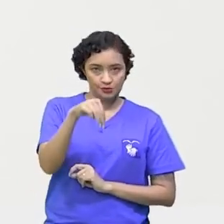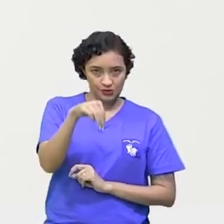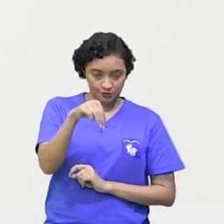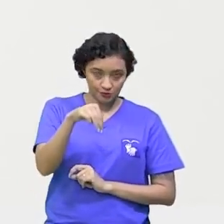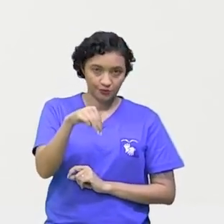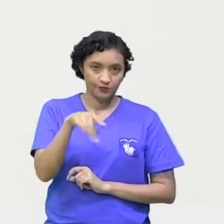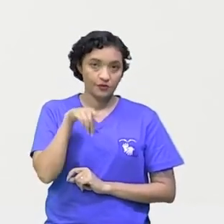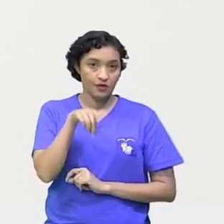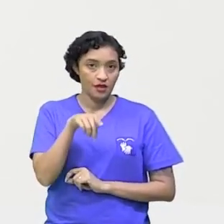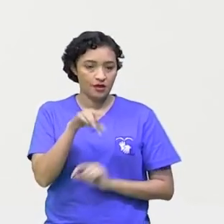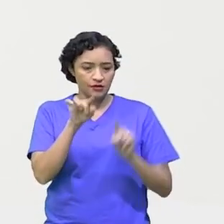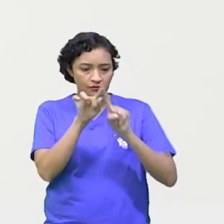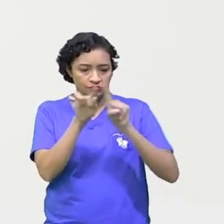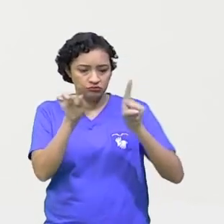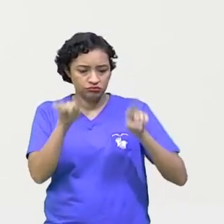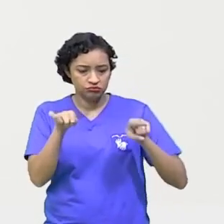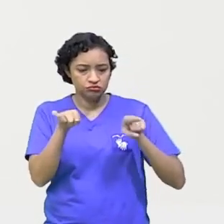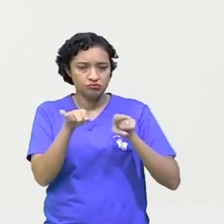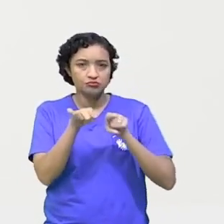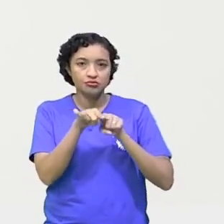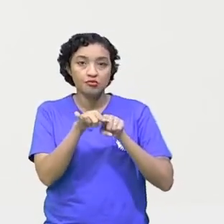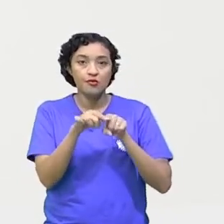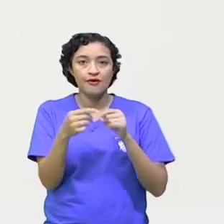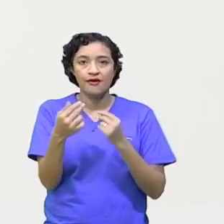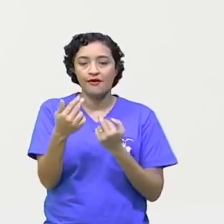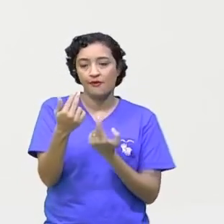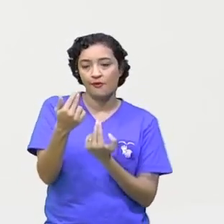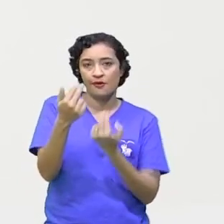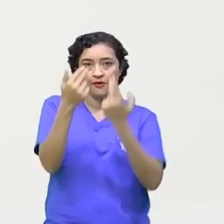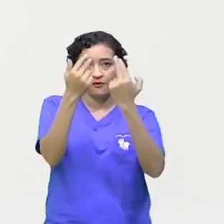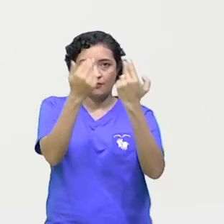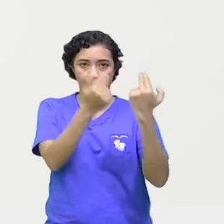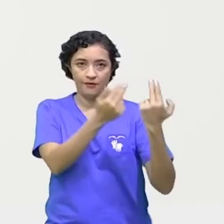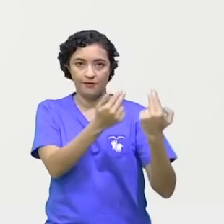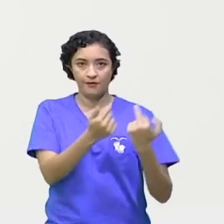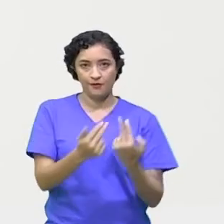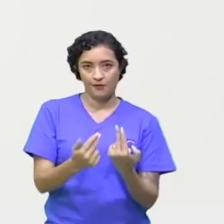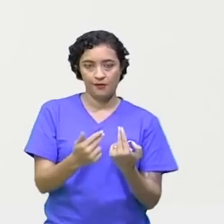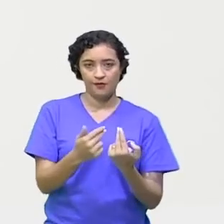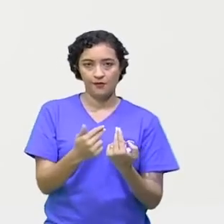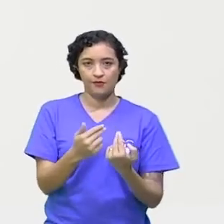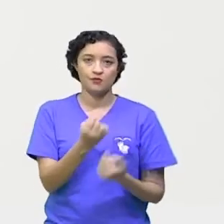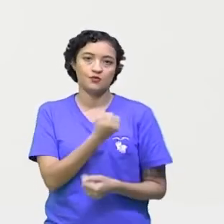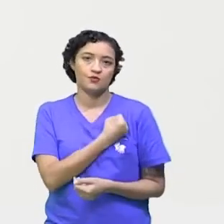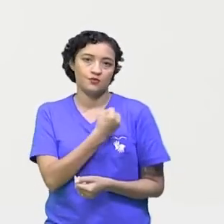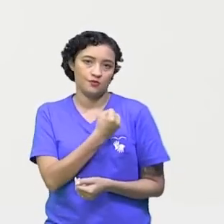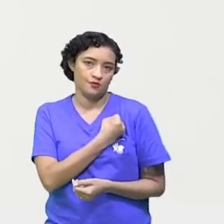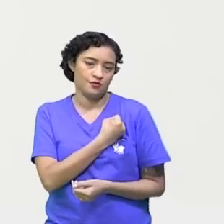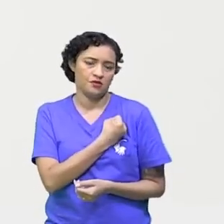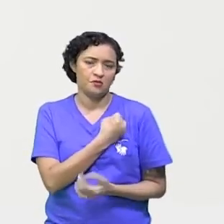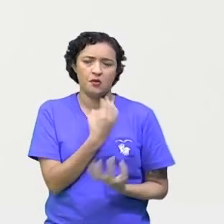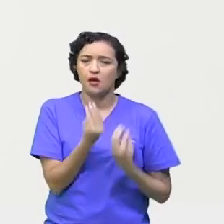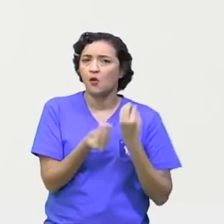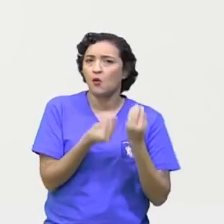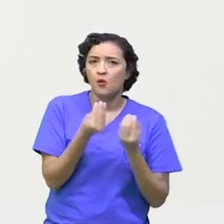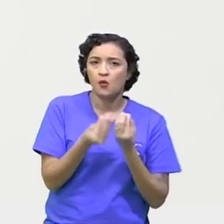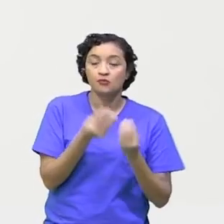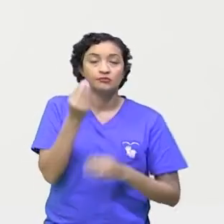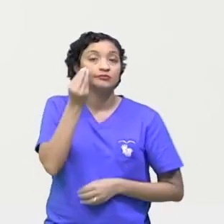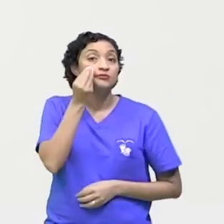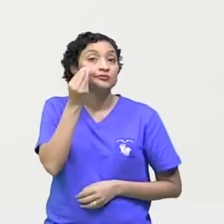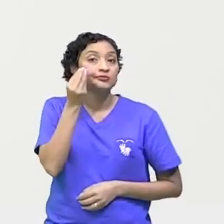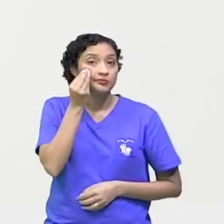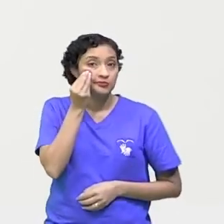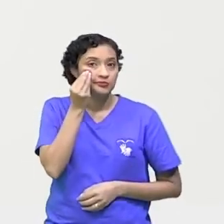os lados iguais. Logo, como é que a gente vai fazer o perímetro dessa peça? Vamos colocar as medidas de